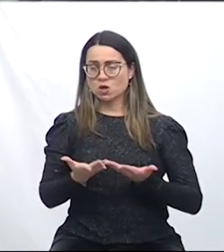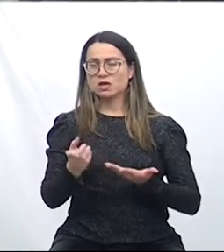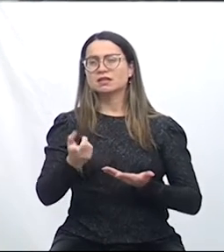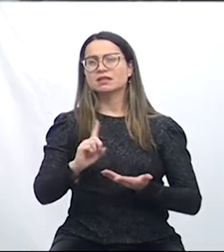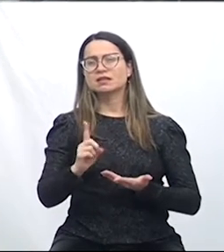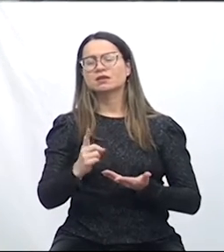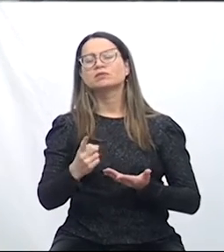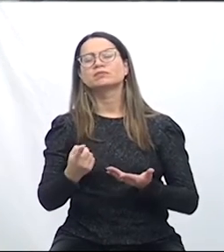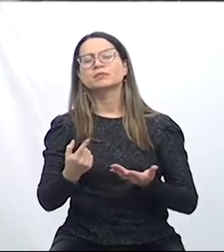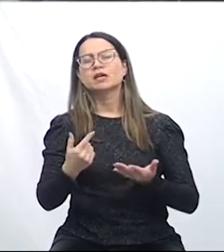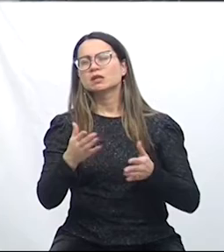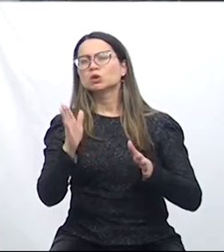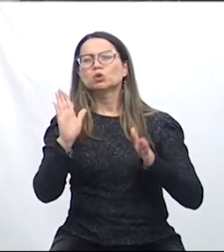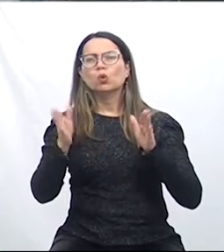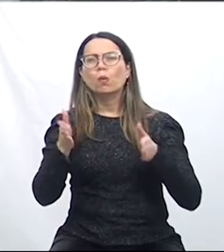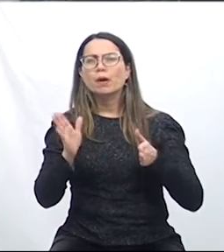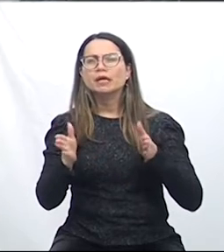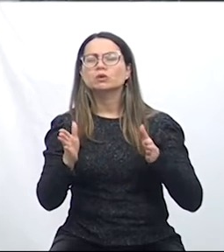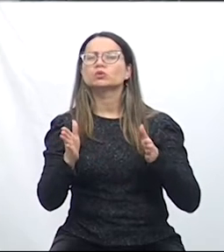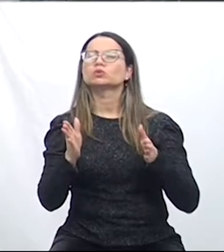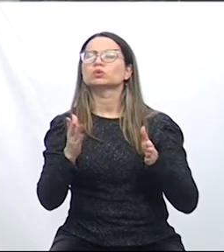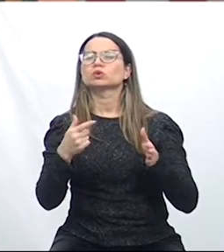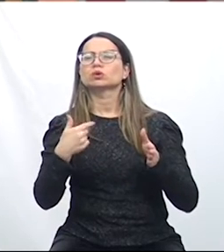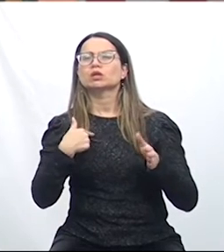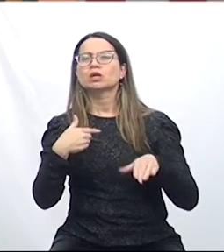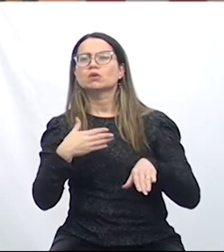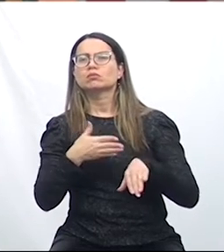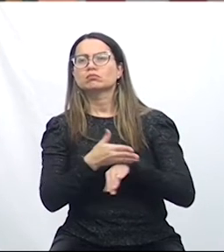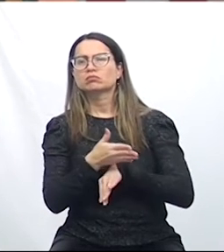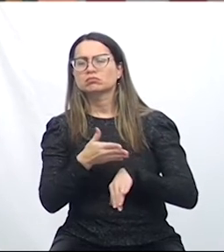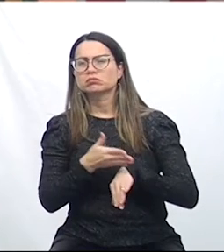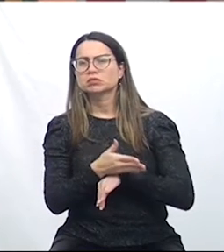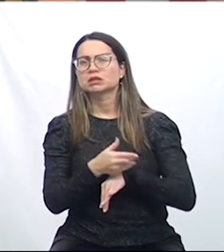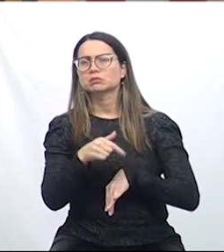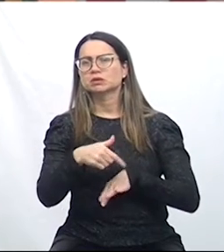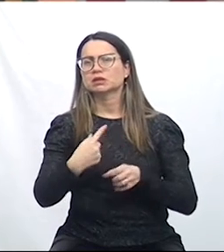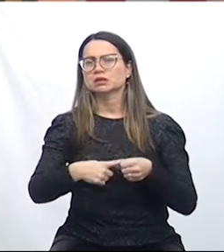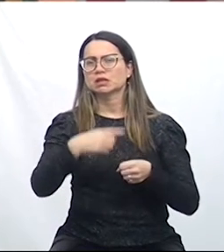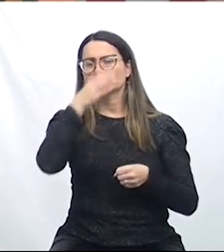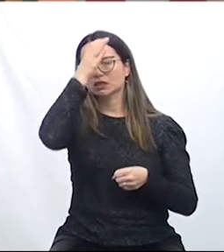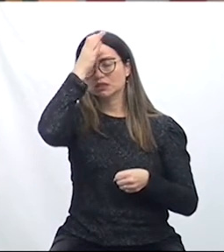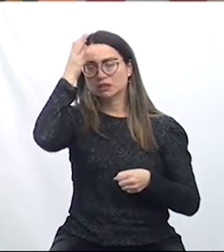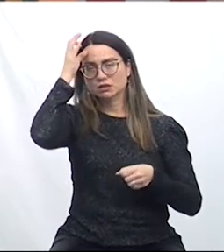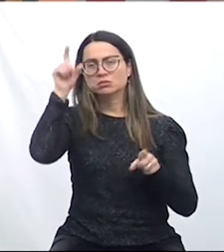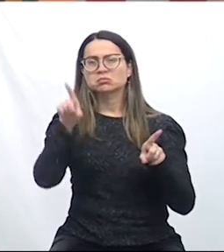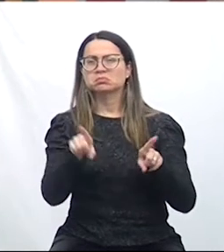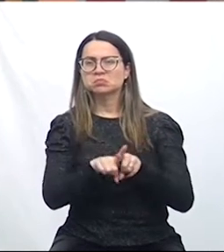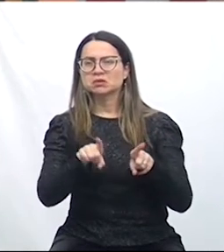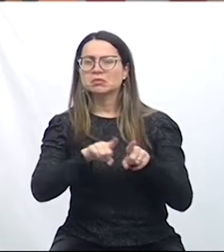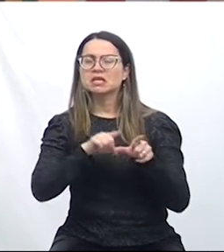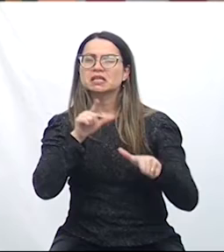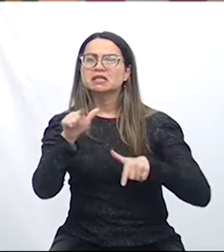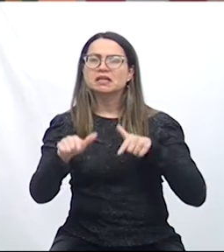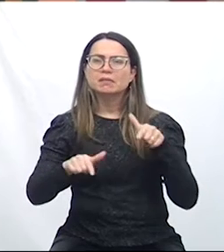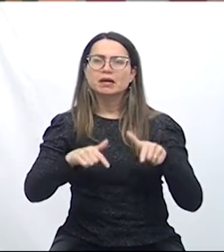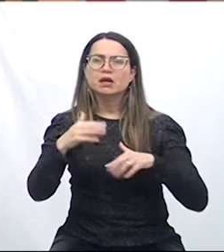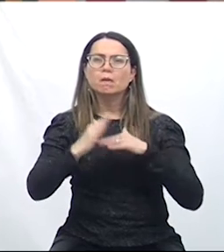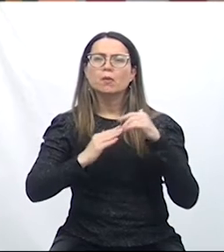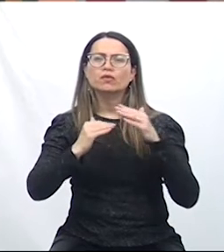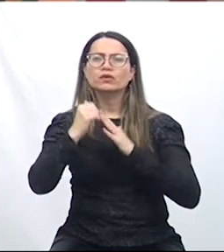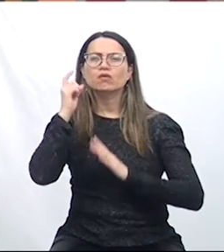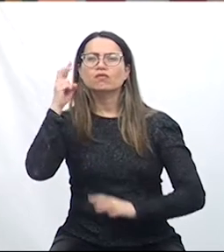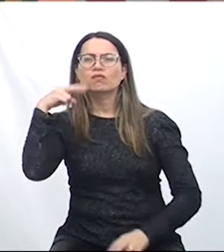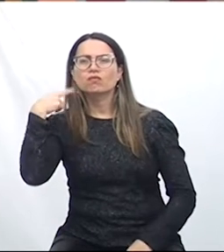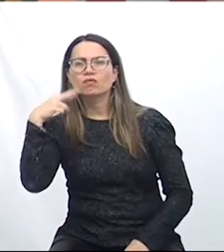em Criciúma, e principalmente na gestão como vereador, sempre acompanhei